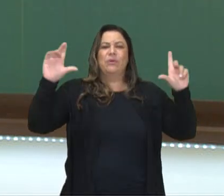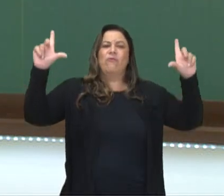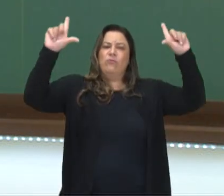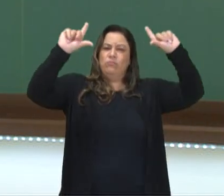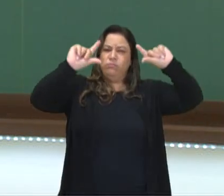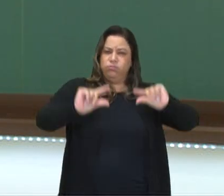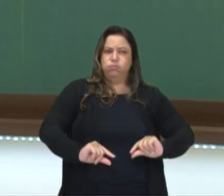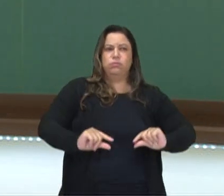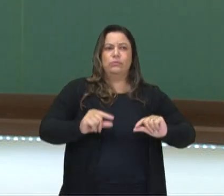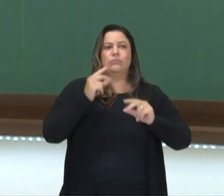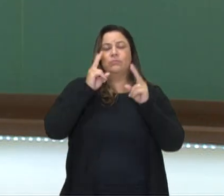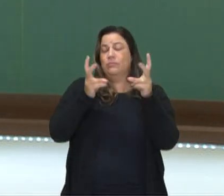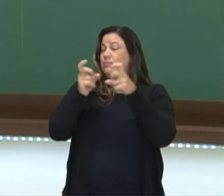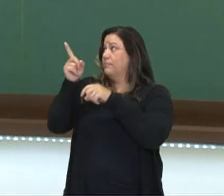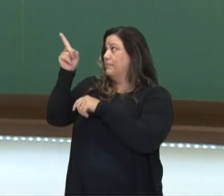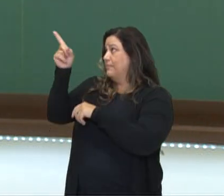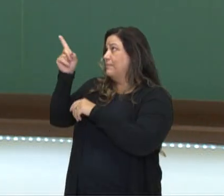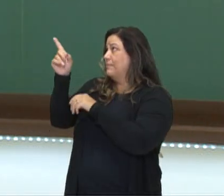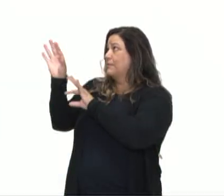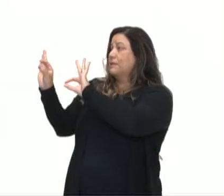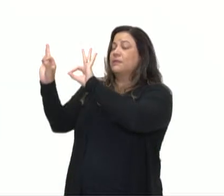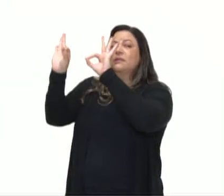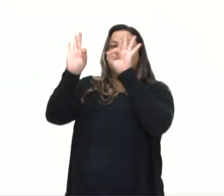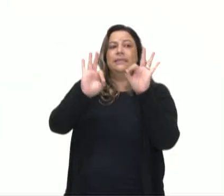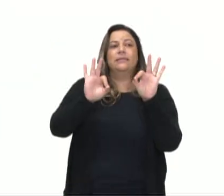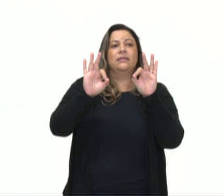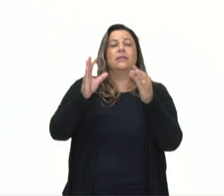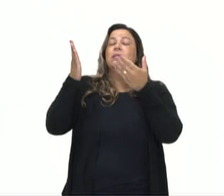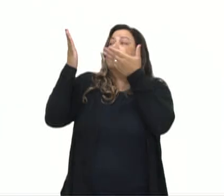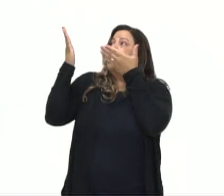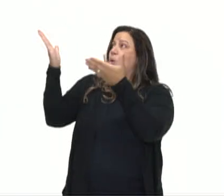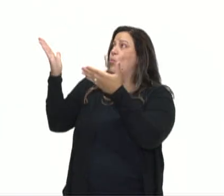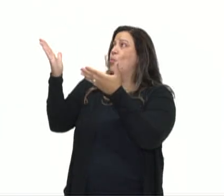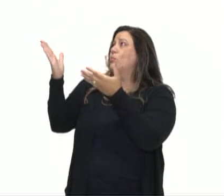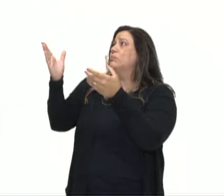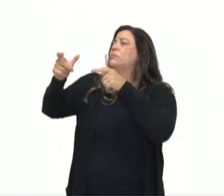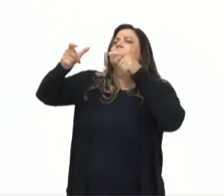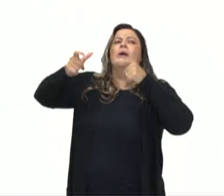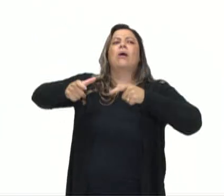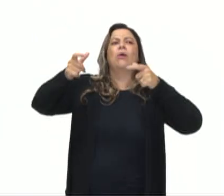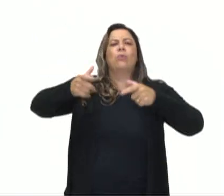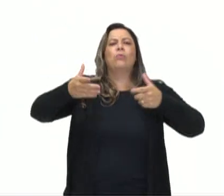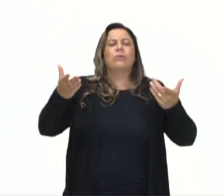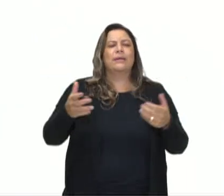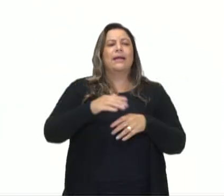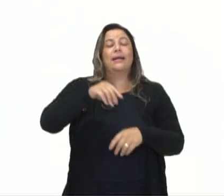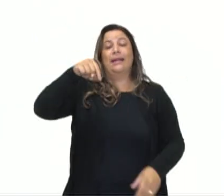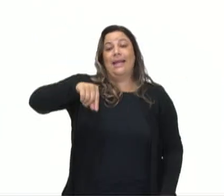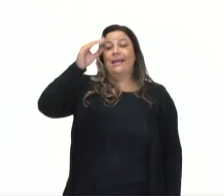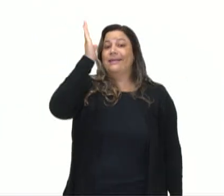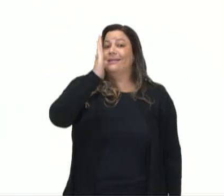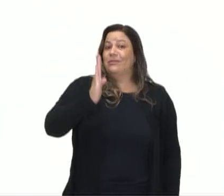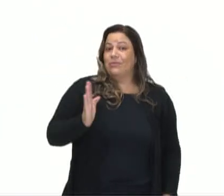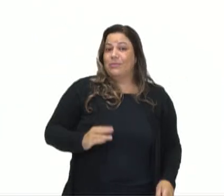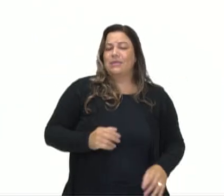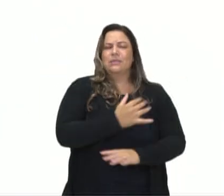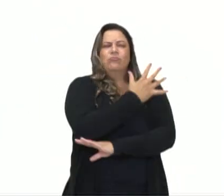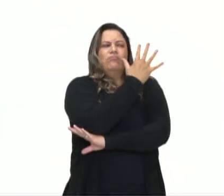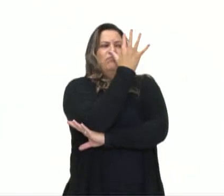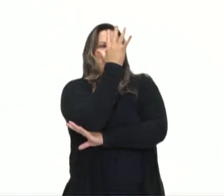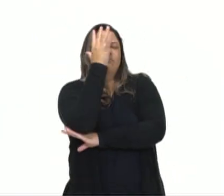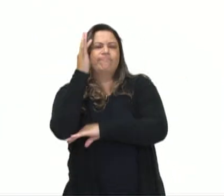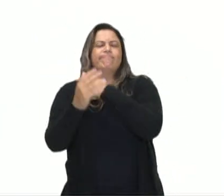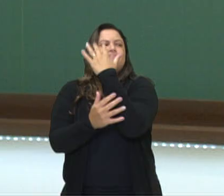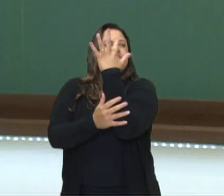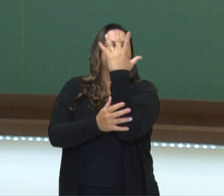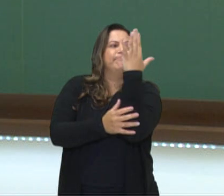só aqui, para você ver aonde estão localizados esses hotspots. Nós temos aqui no Brasil a Mata Atlântica, que